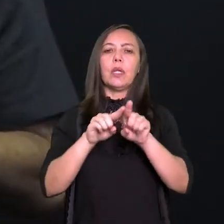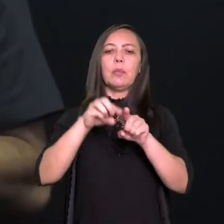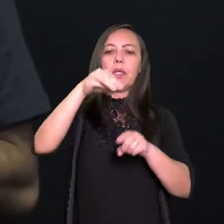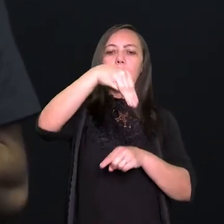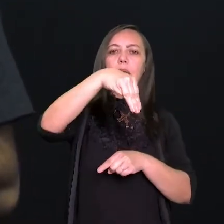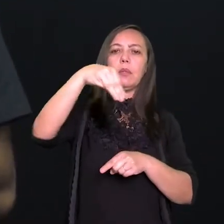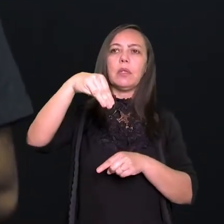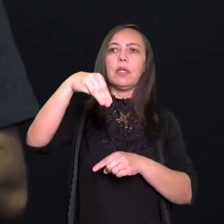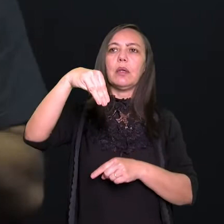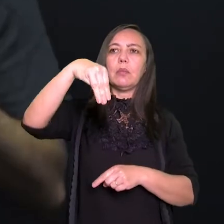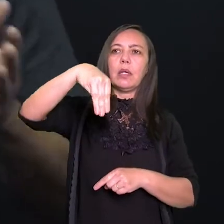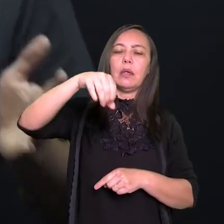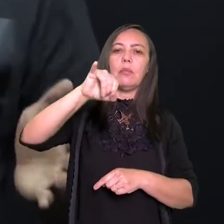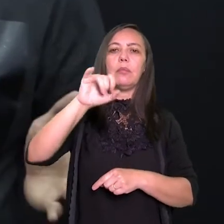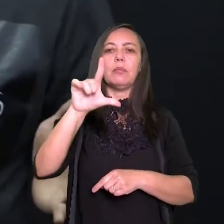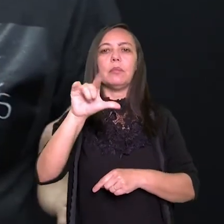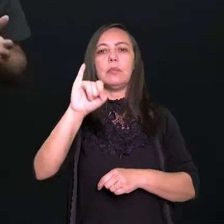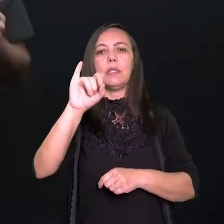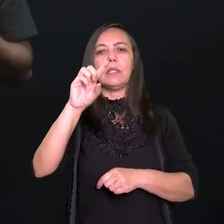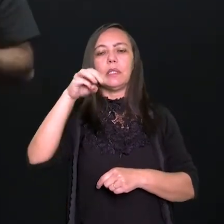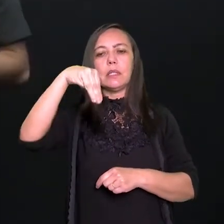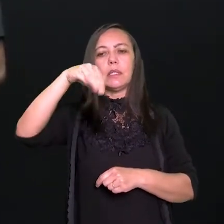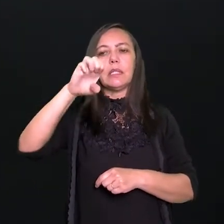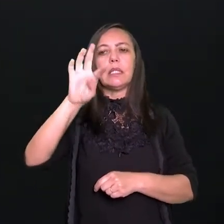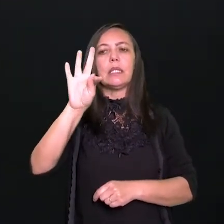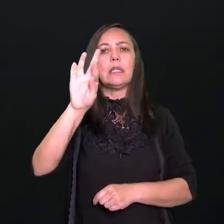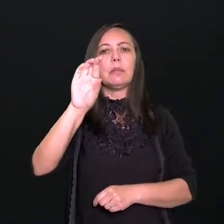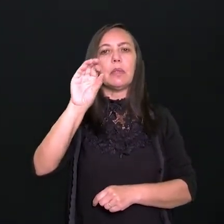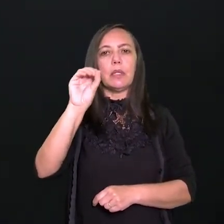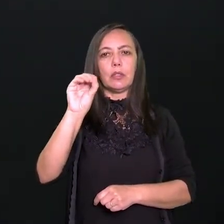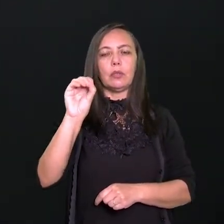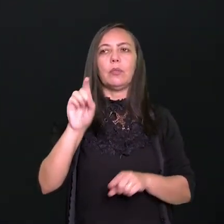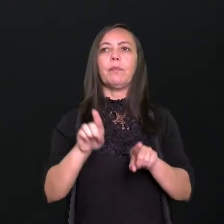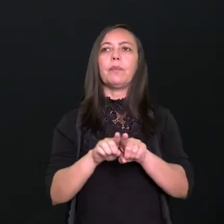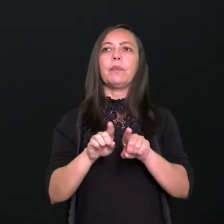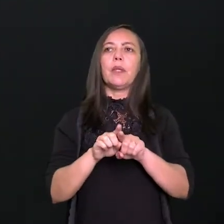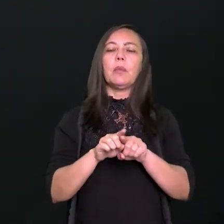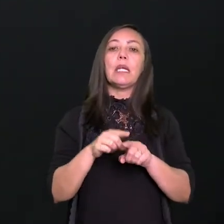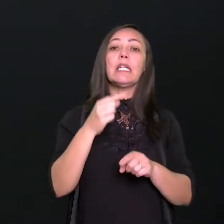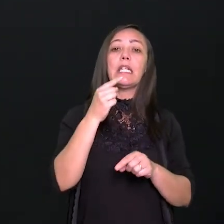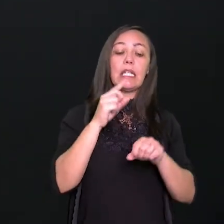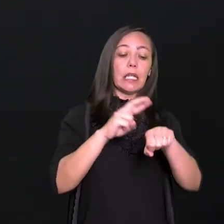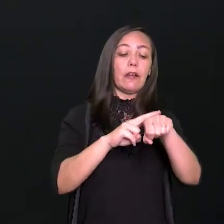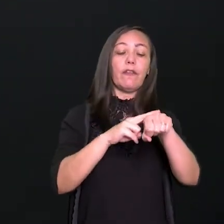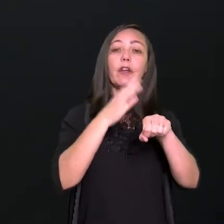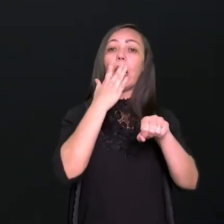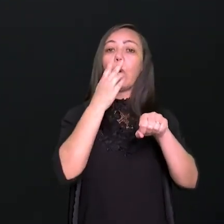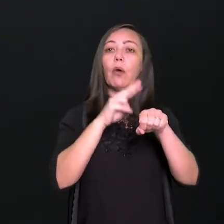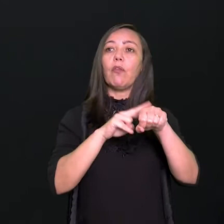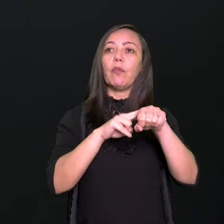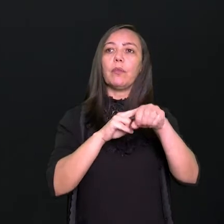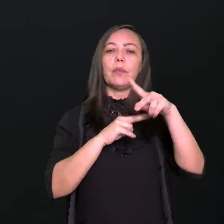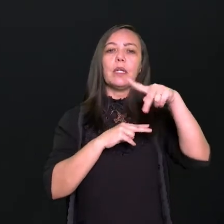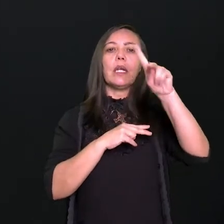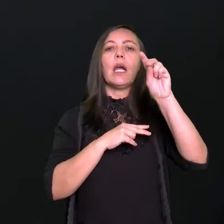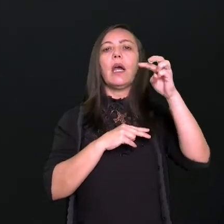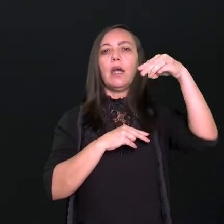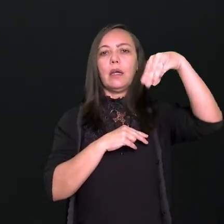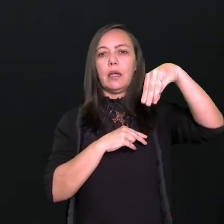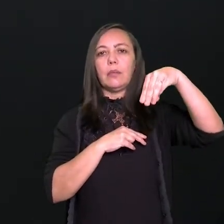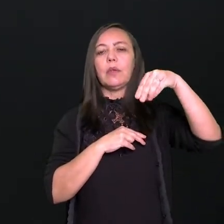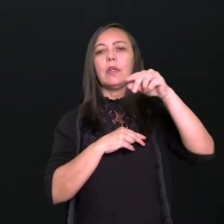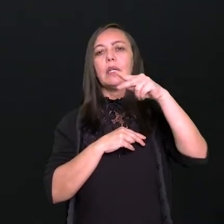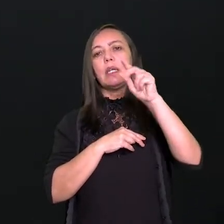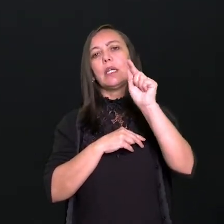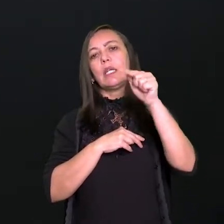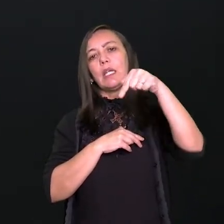formam os submúltiplos do metro, perfeito? Agora nós temos aqui de verde, olha só, km, que